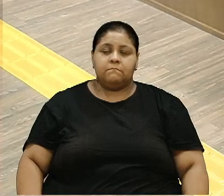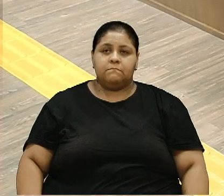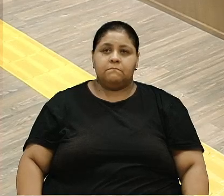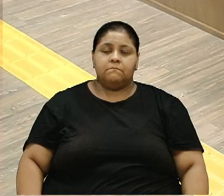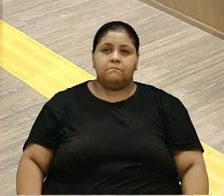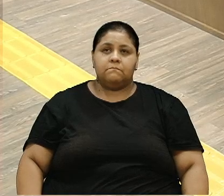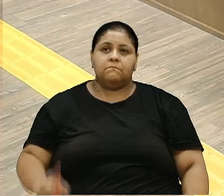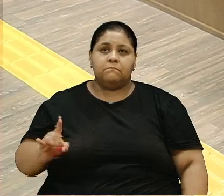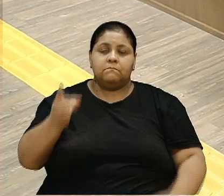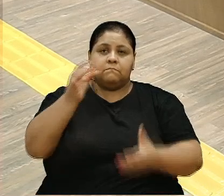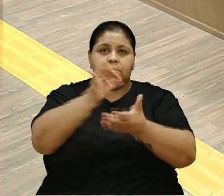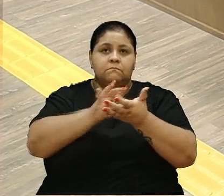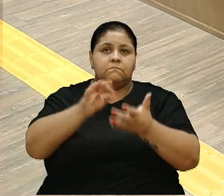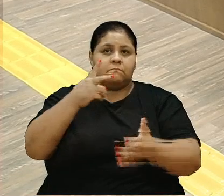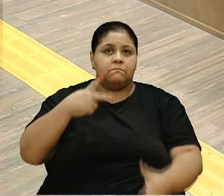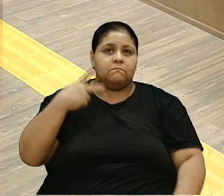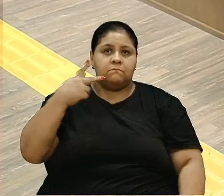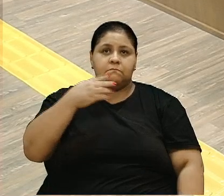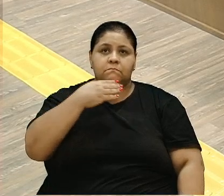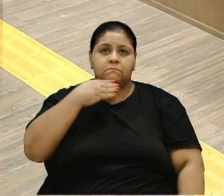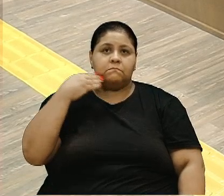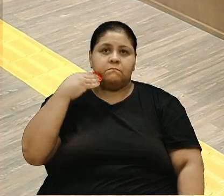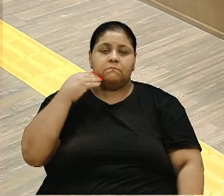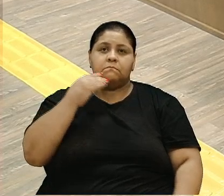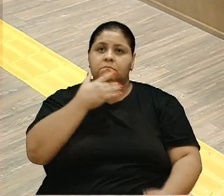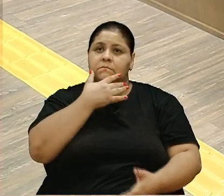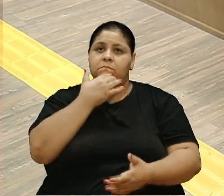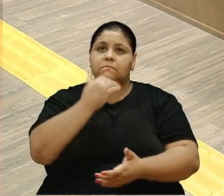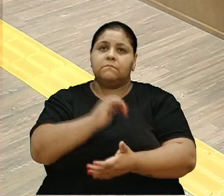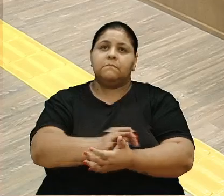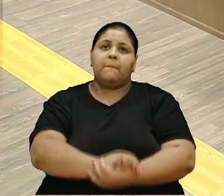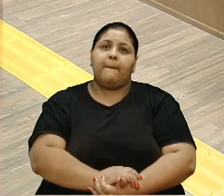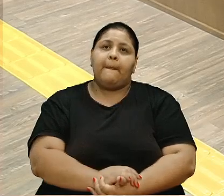pequeno expediente, vereador Bortola.